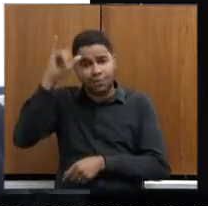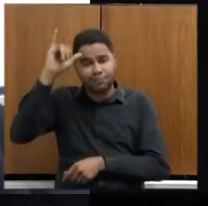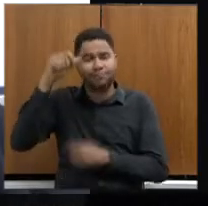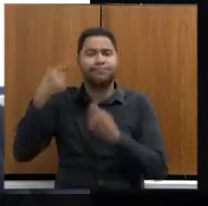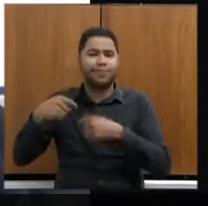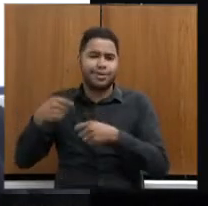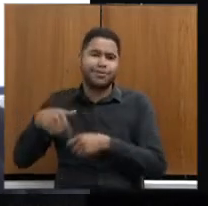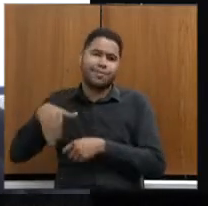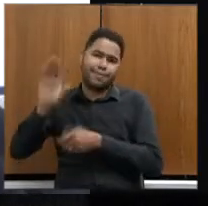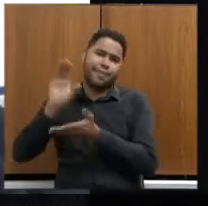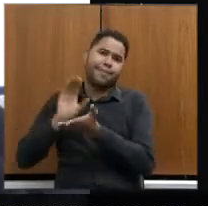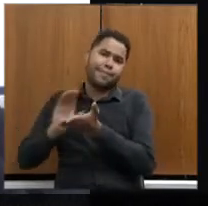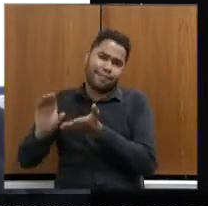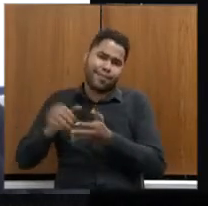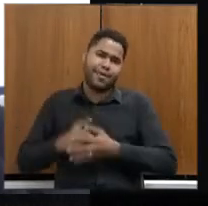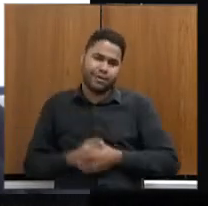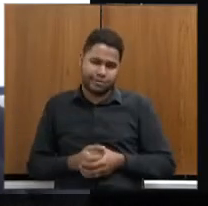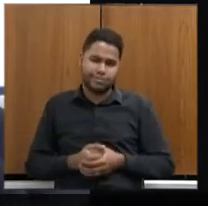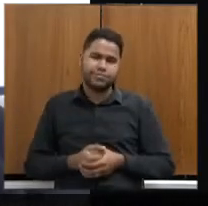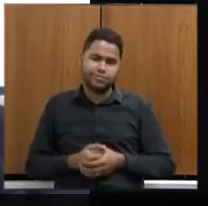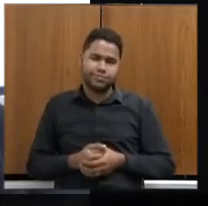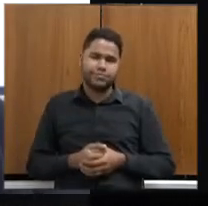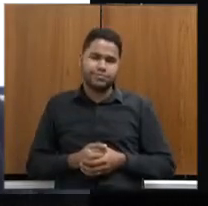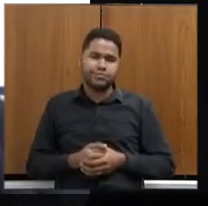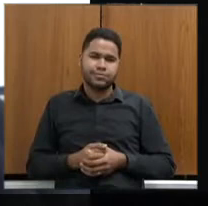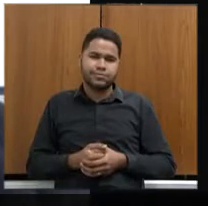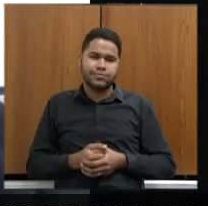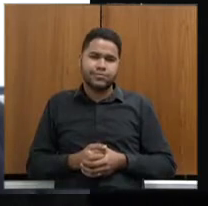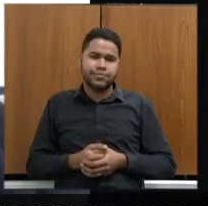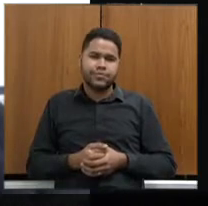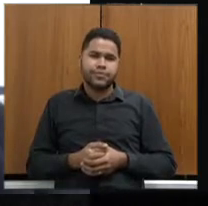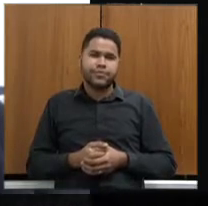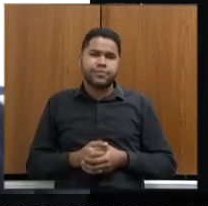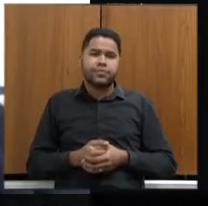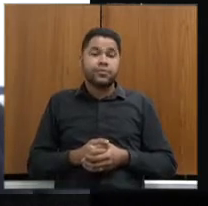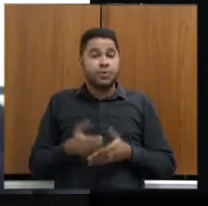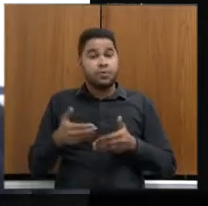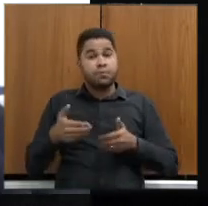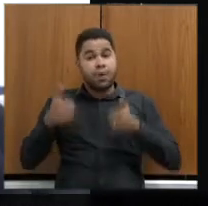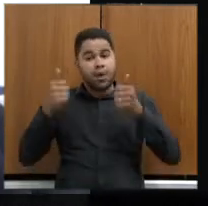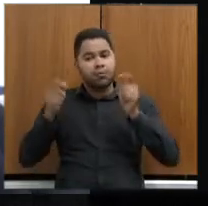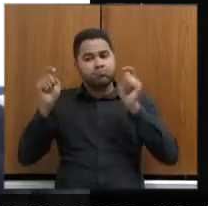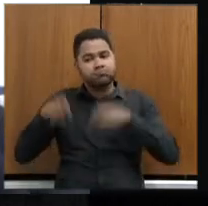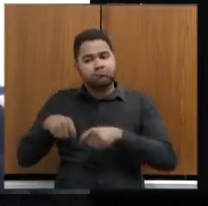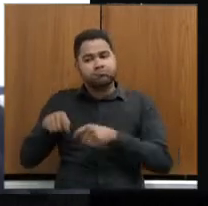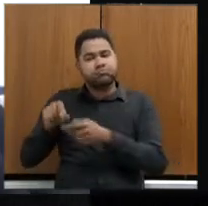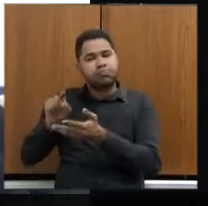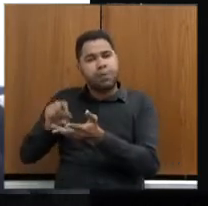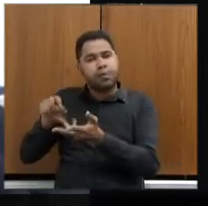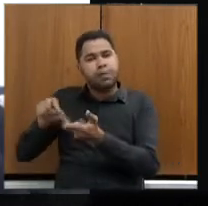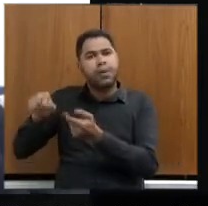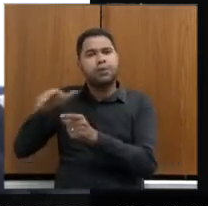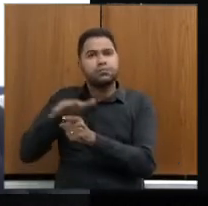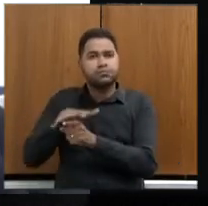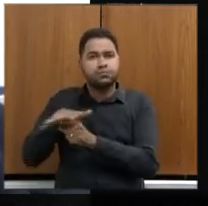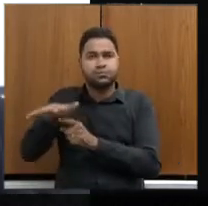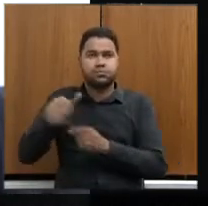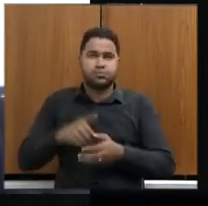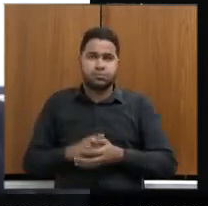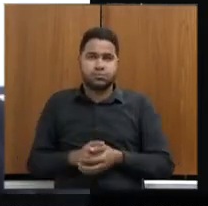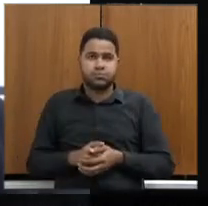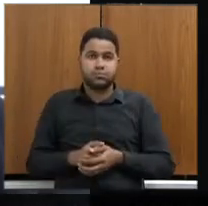precisariam mais Decidi não saber mais mais elástico melhor para poder atender a grande demanda e eu